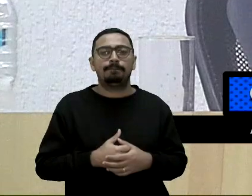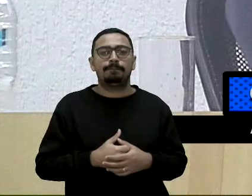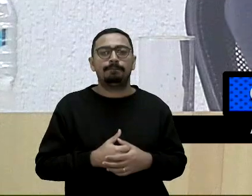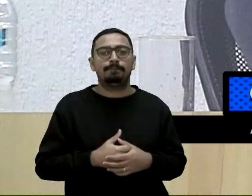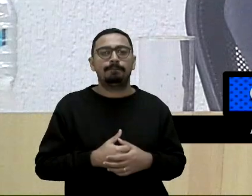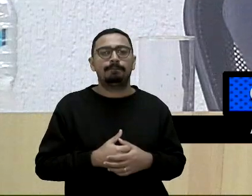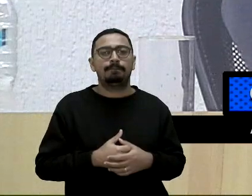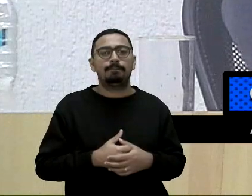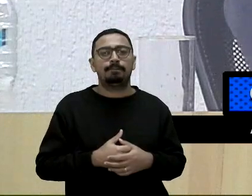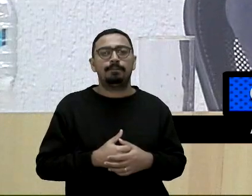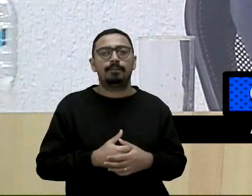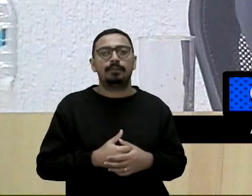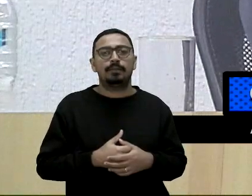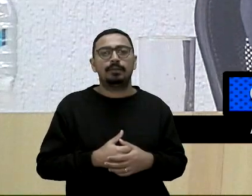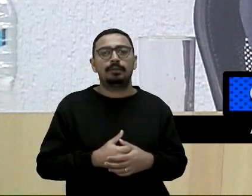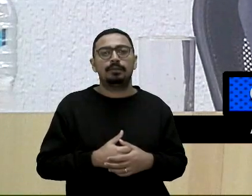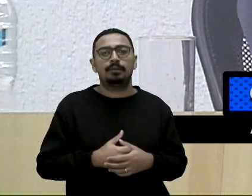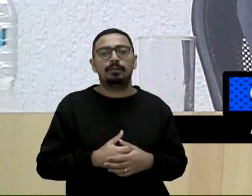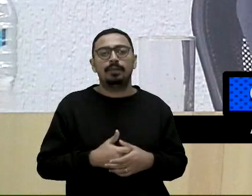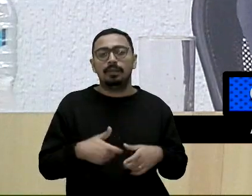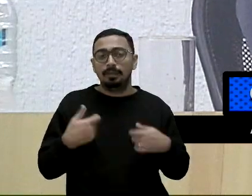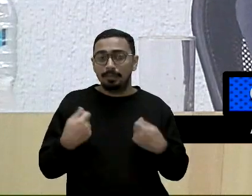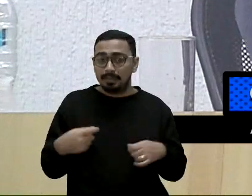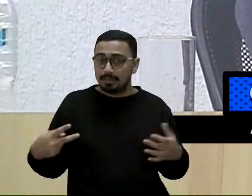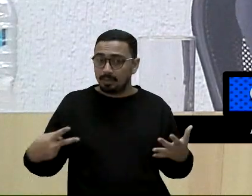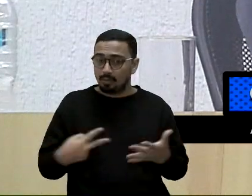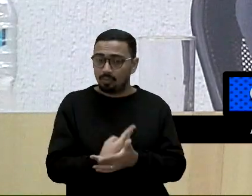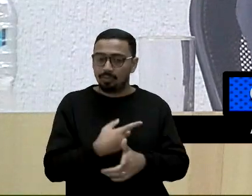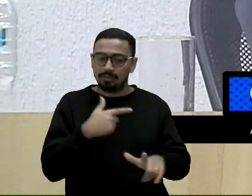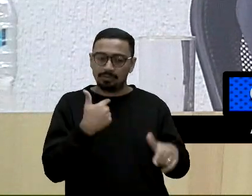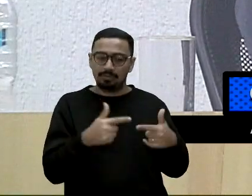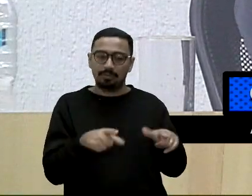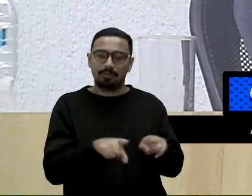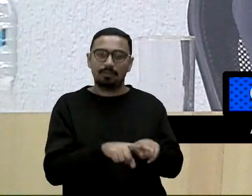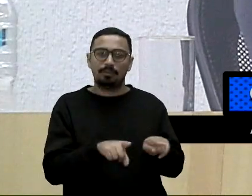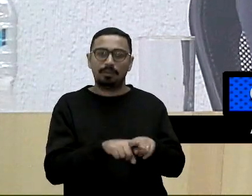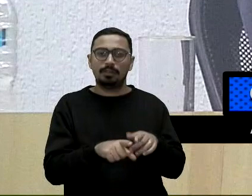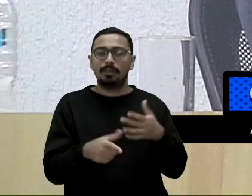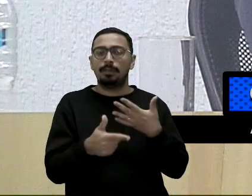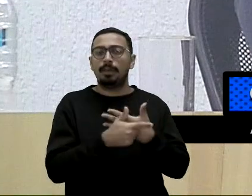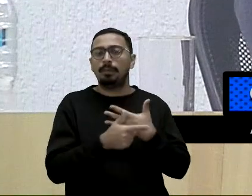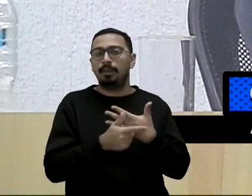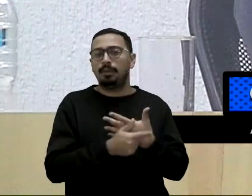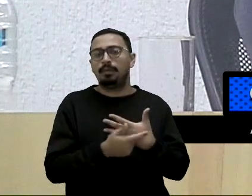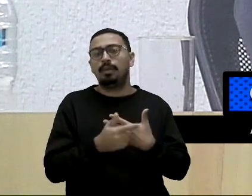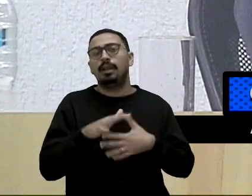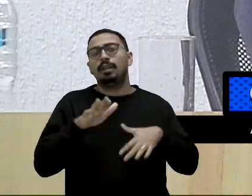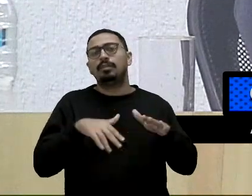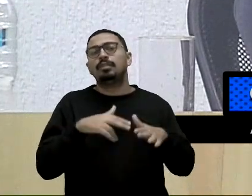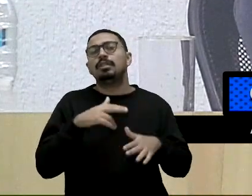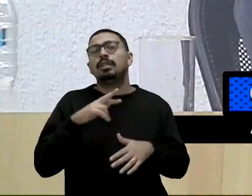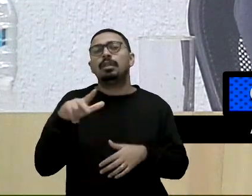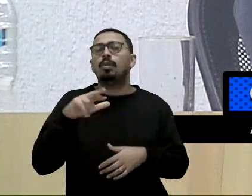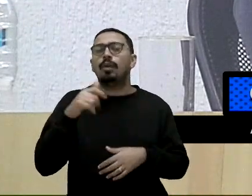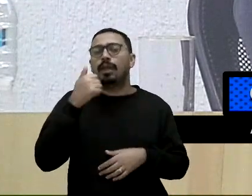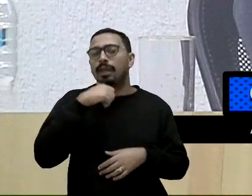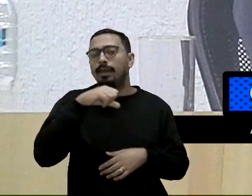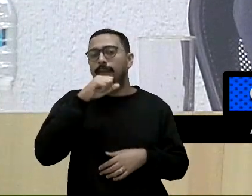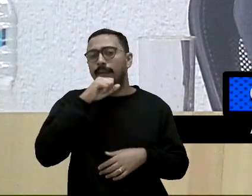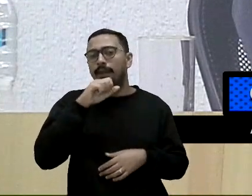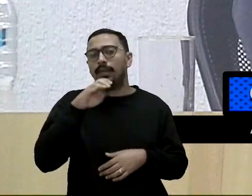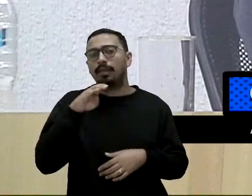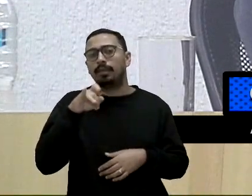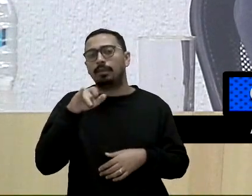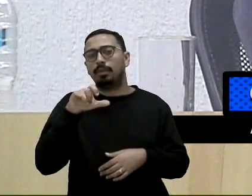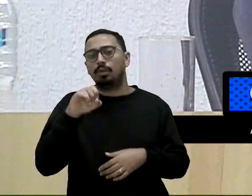alguém esteja cumprindo essa função, esse papel, né? Se não puder ser a mãe biológica.